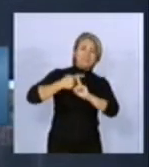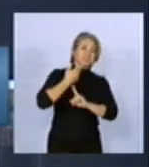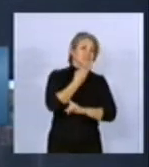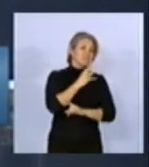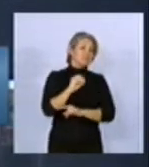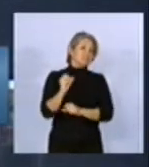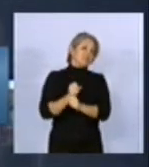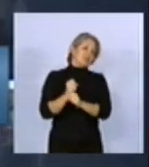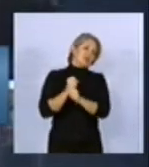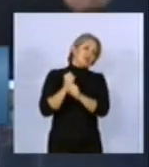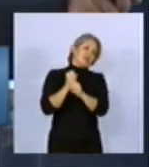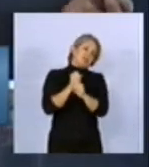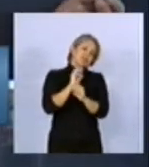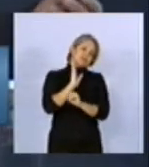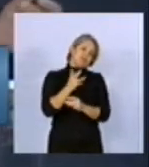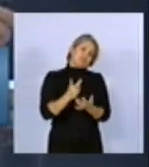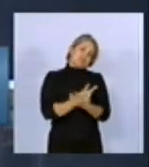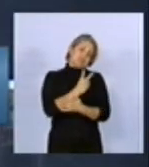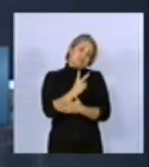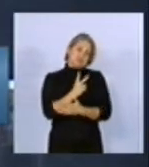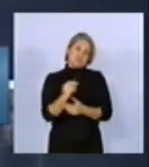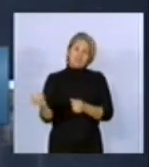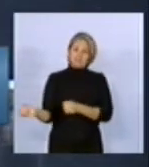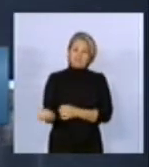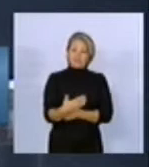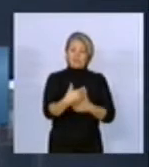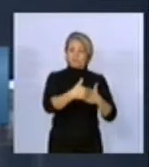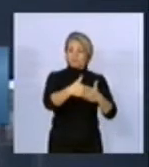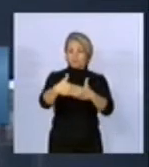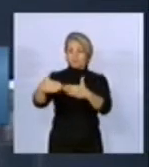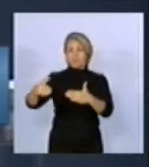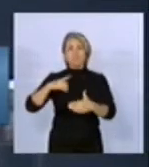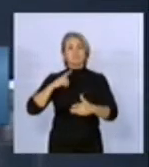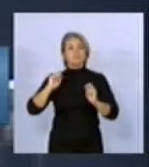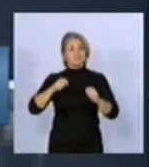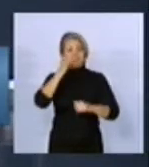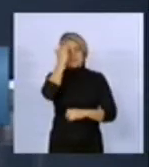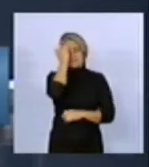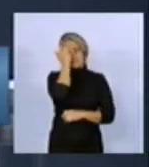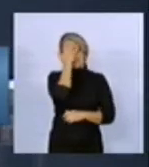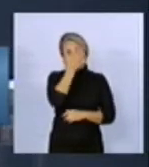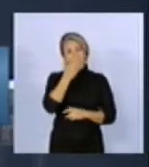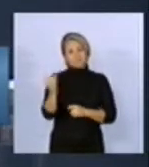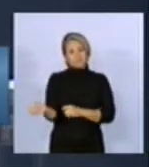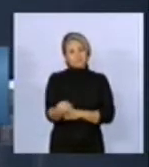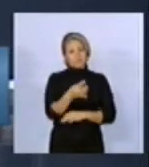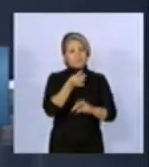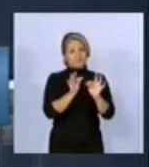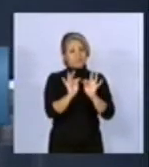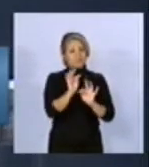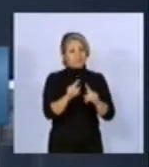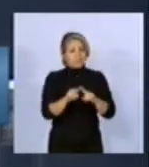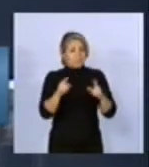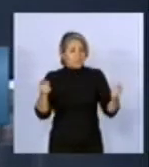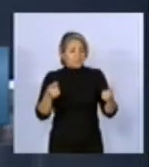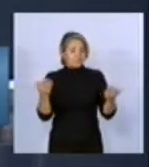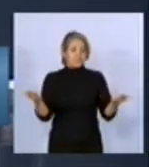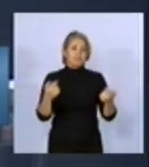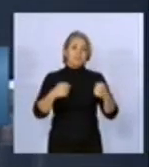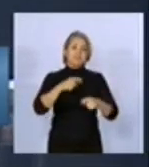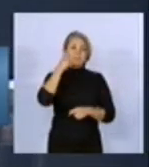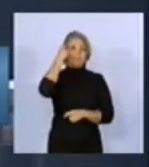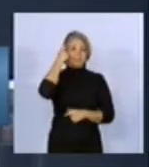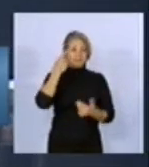anos instaladas as novas fronteiras é claro que uma facilidade que já vem sobre novas técnicas mas essa reflexão